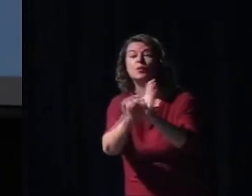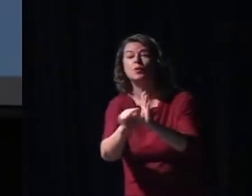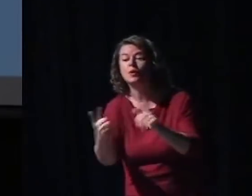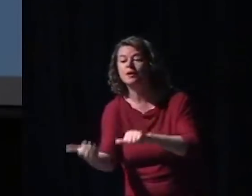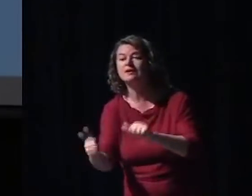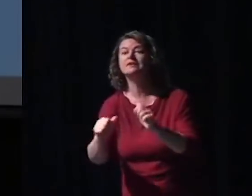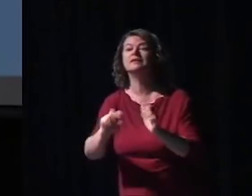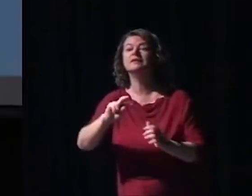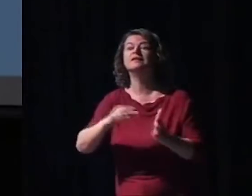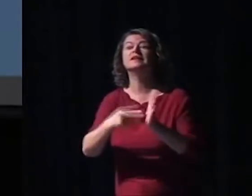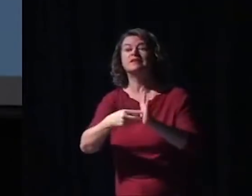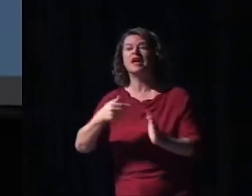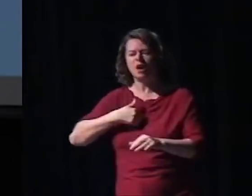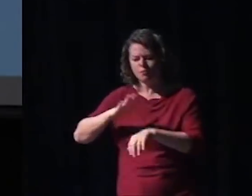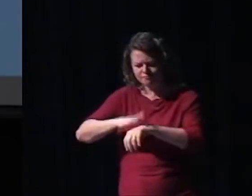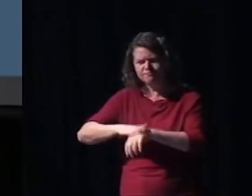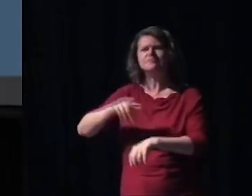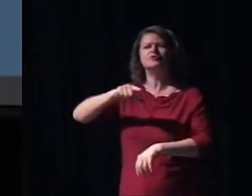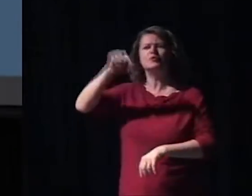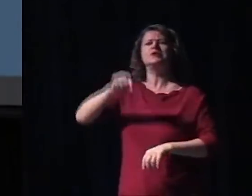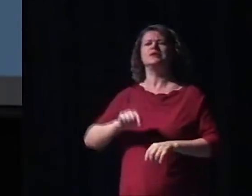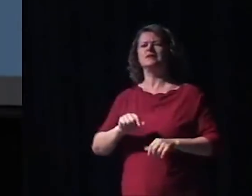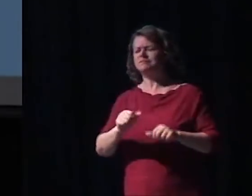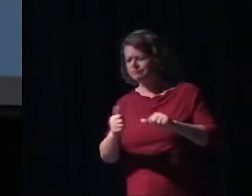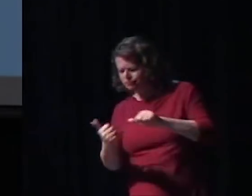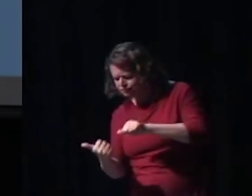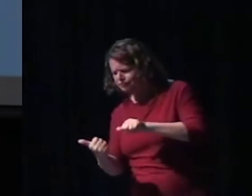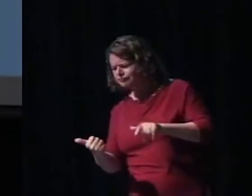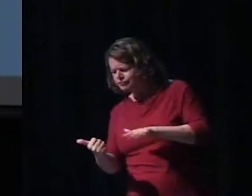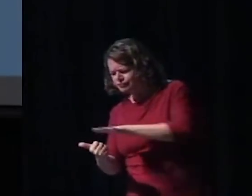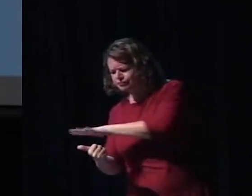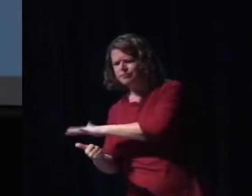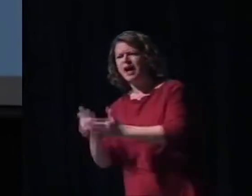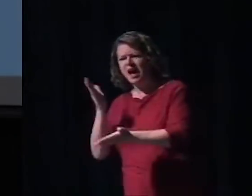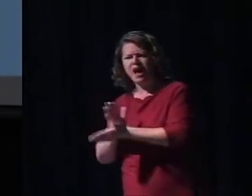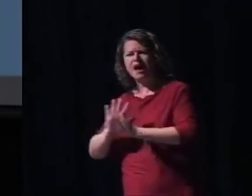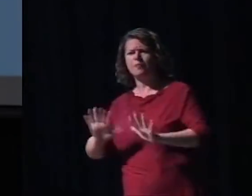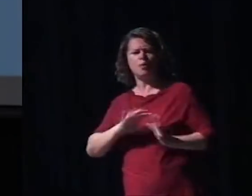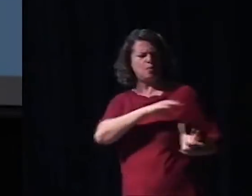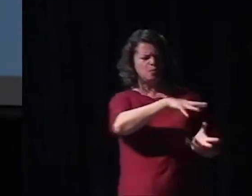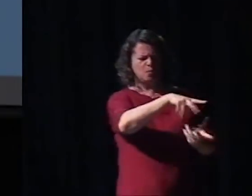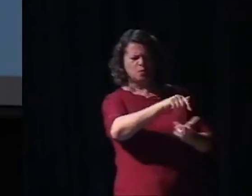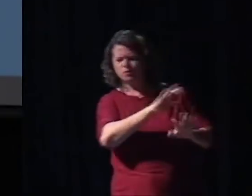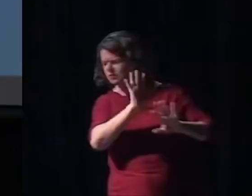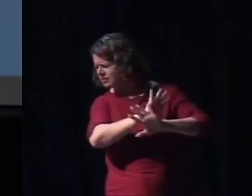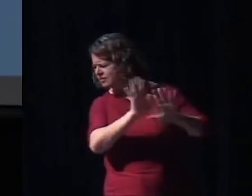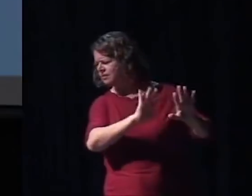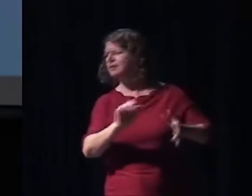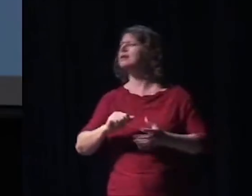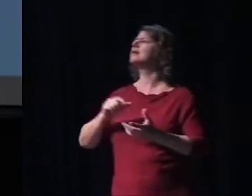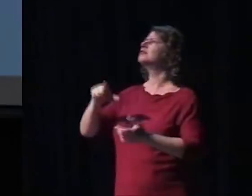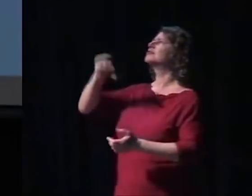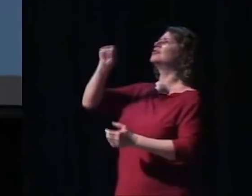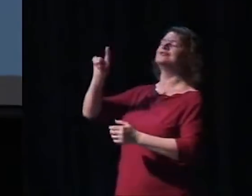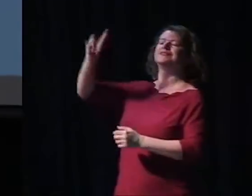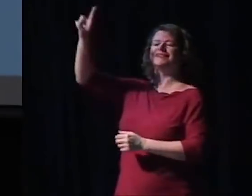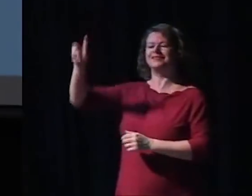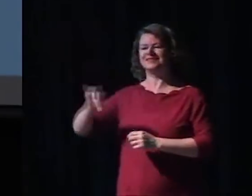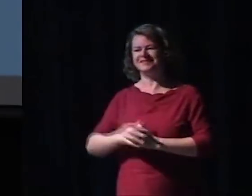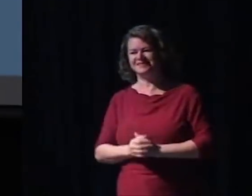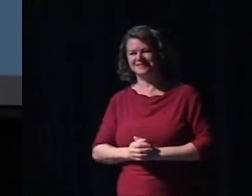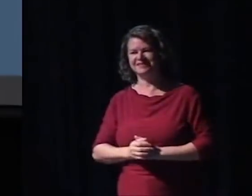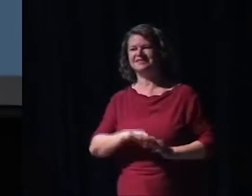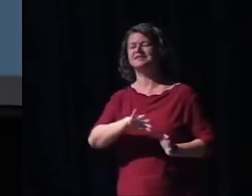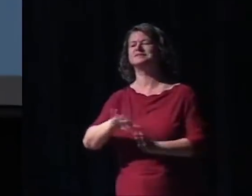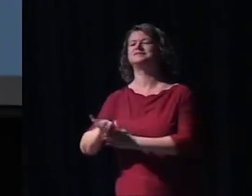Apontava a propriedade exclusiva de Deus, assim como o crente é separado em santidade. Então, quando alguém em Israel viu um moço